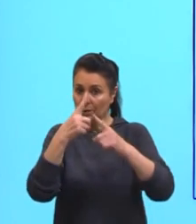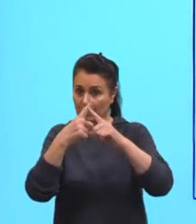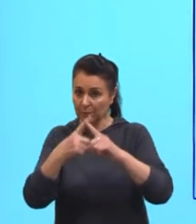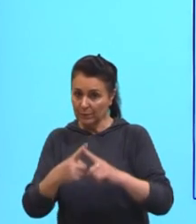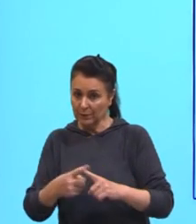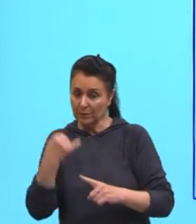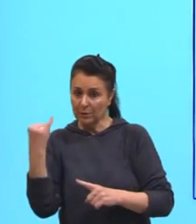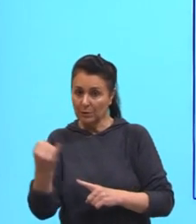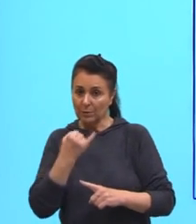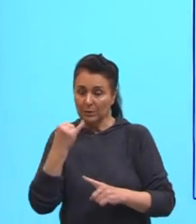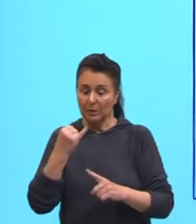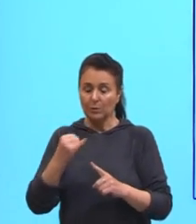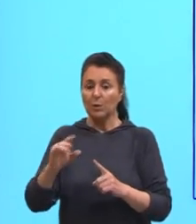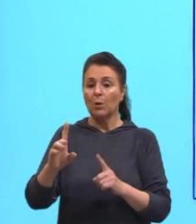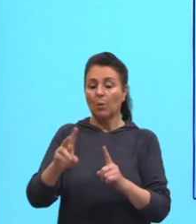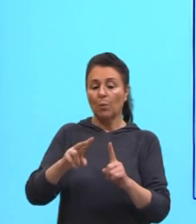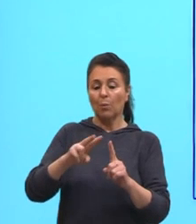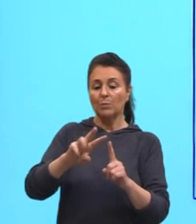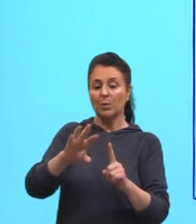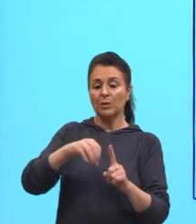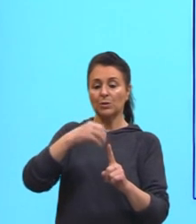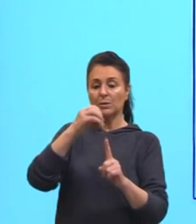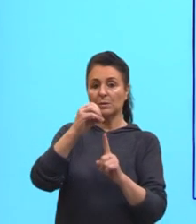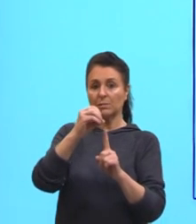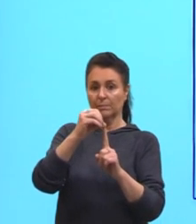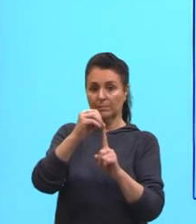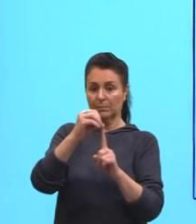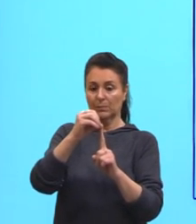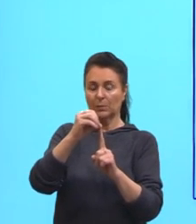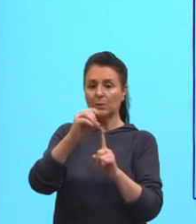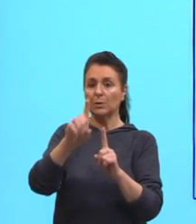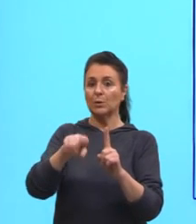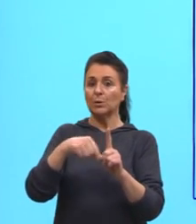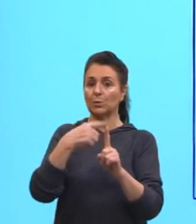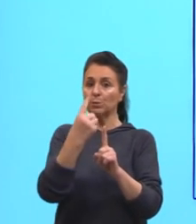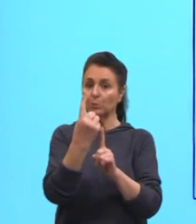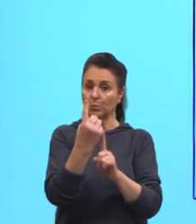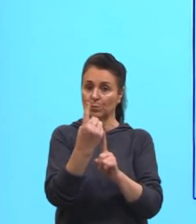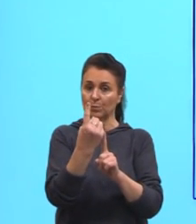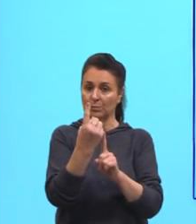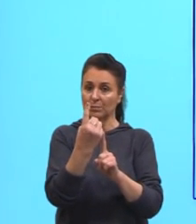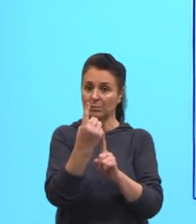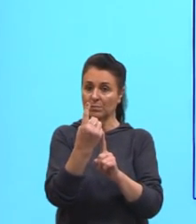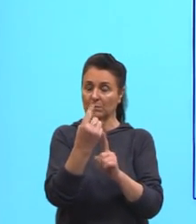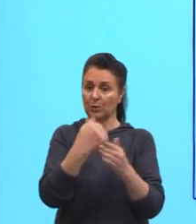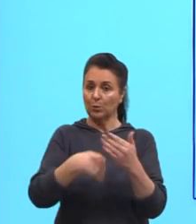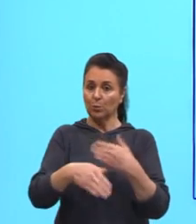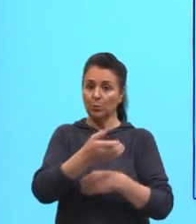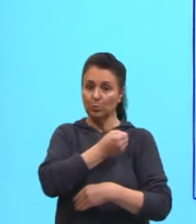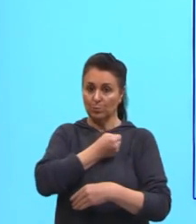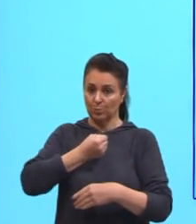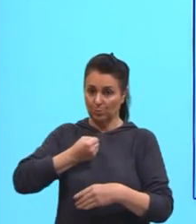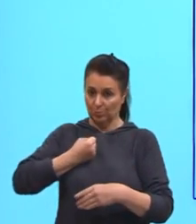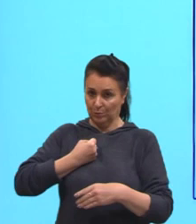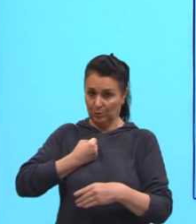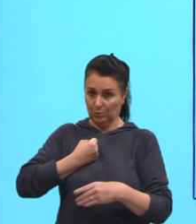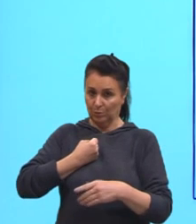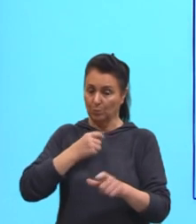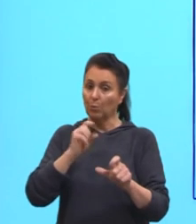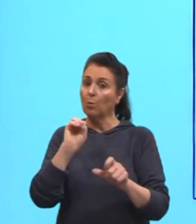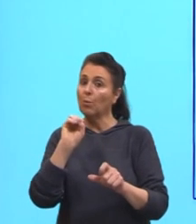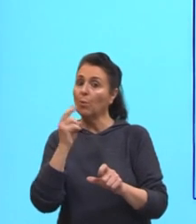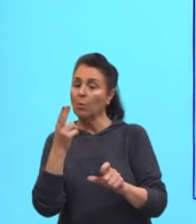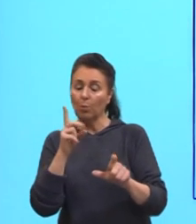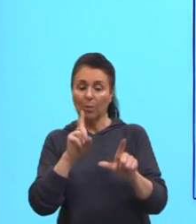quando nós temos o expoente zero e o expoente 1 então todo número ou toda a